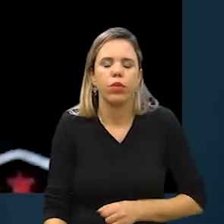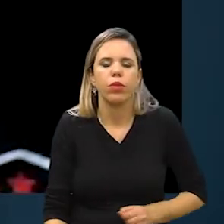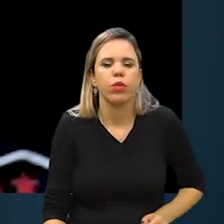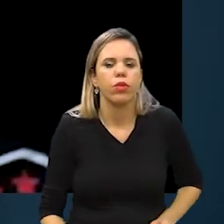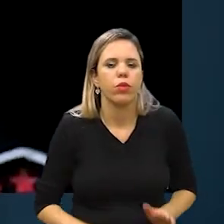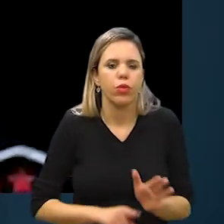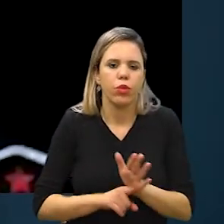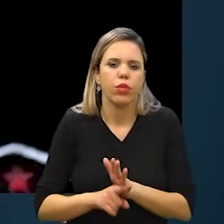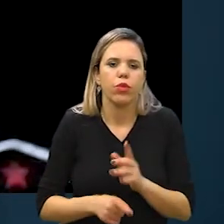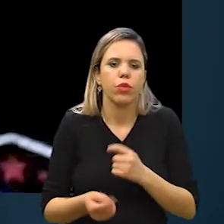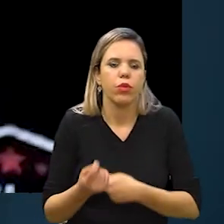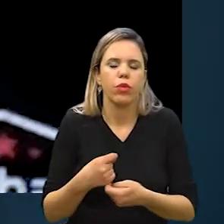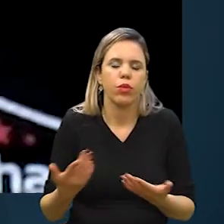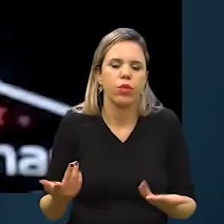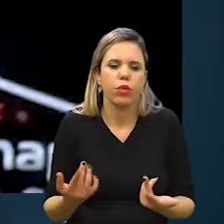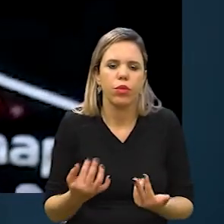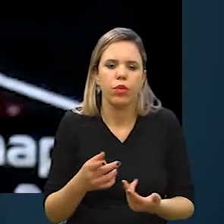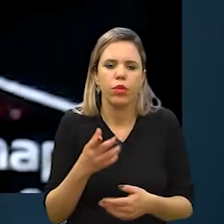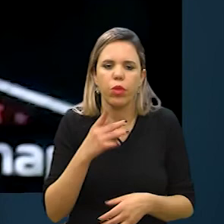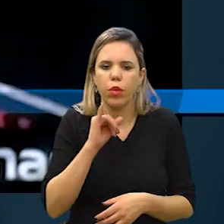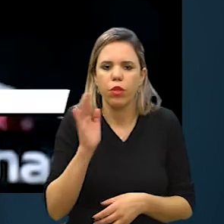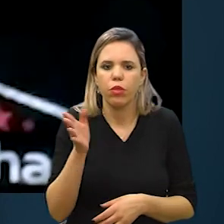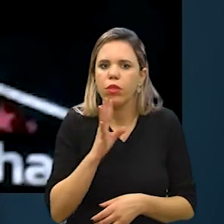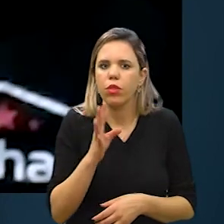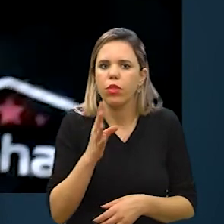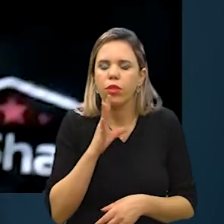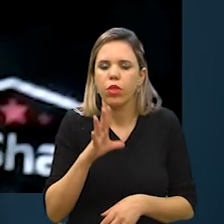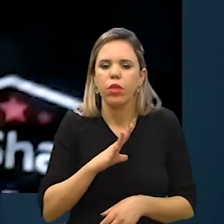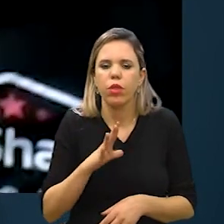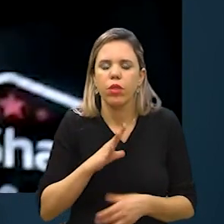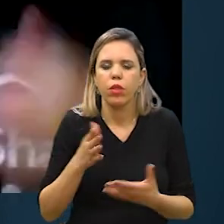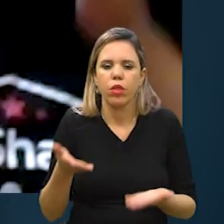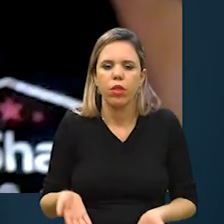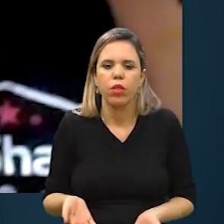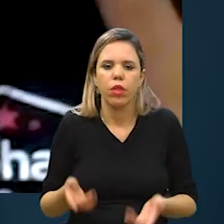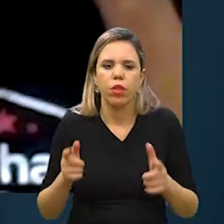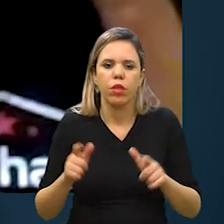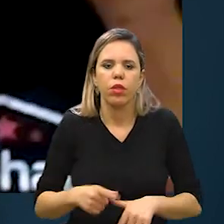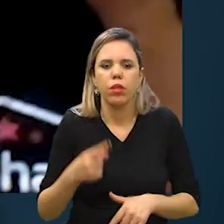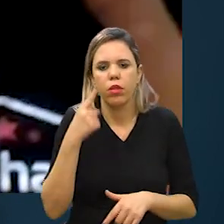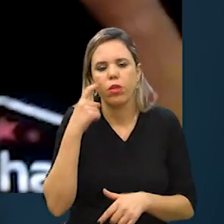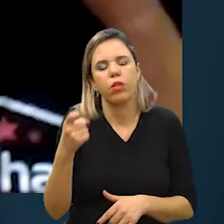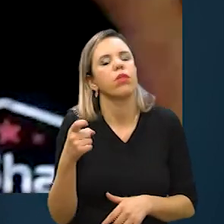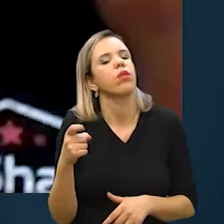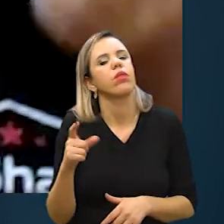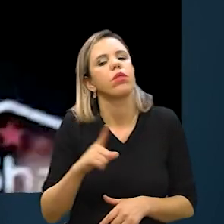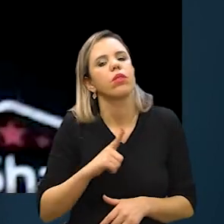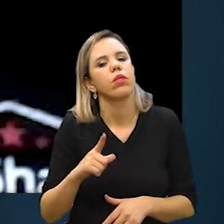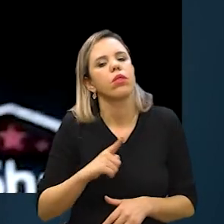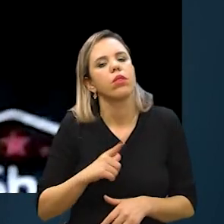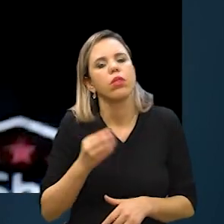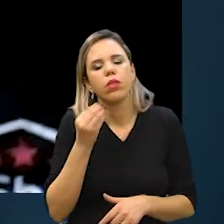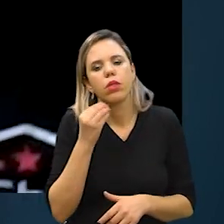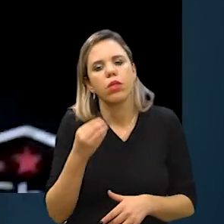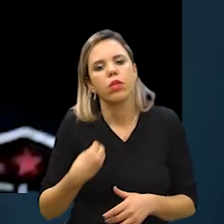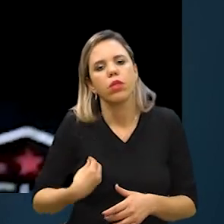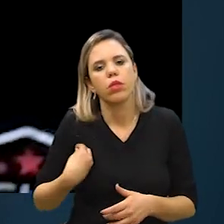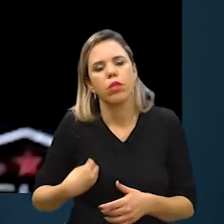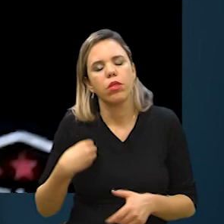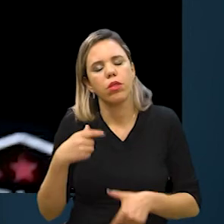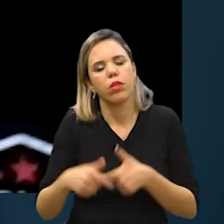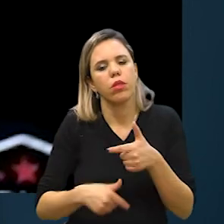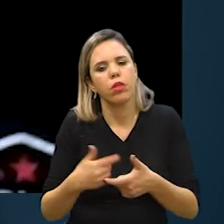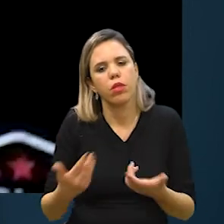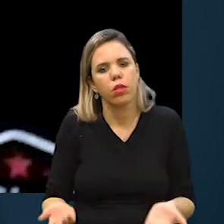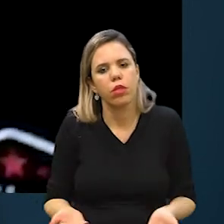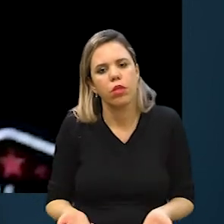A princípio, um estudo de mercado, né? Então, como o meu pai já conhece a cidade, é um lugar interessante. Existe ali espaço para a